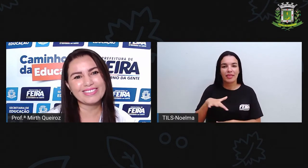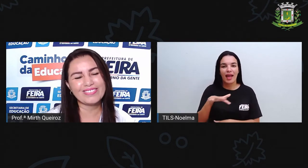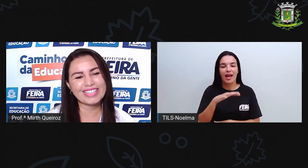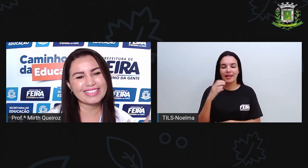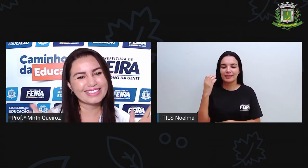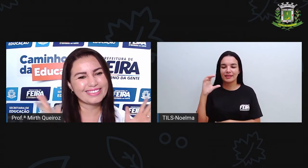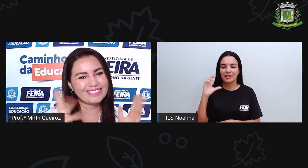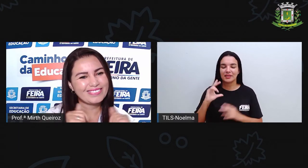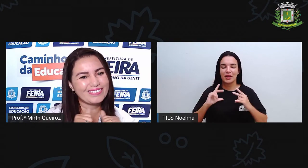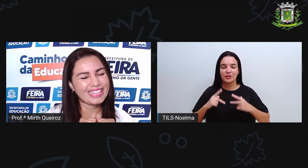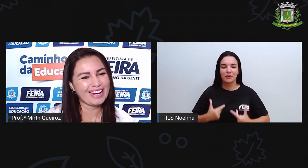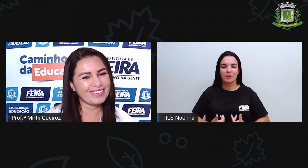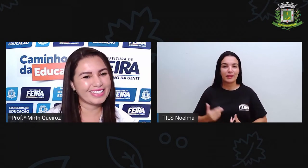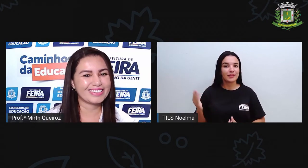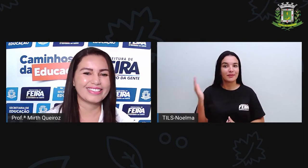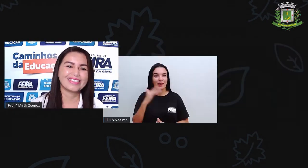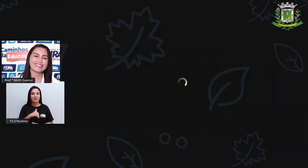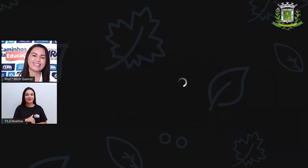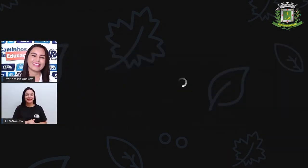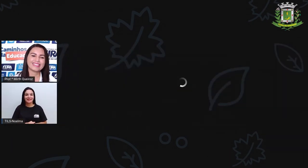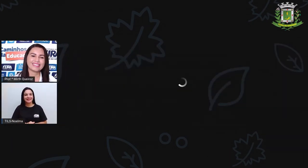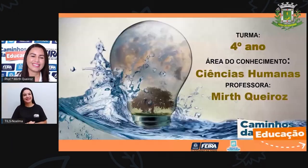ciências humanas. Vão dar aula?